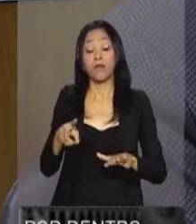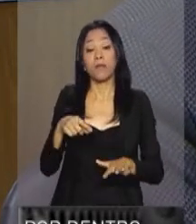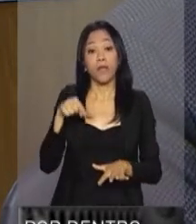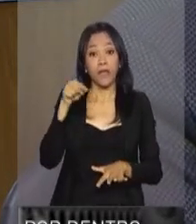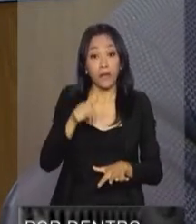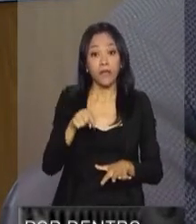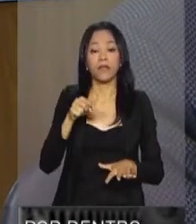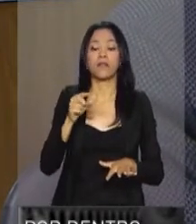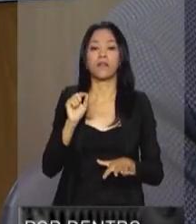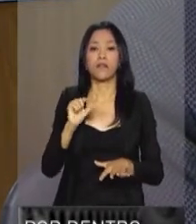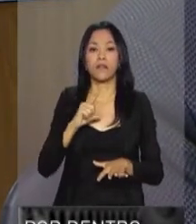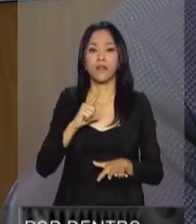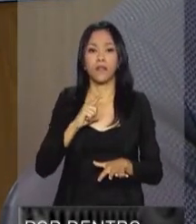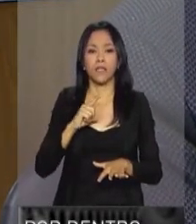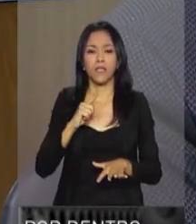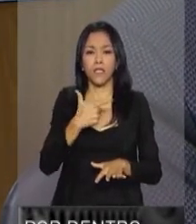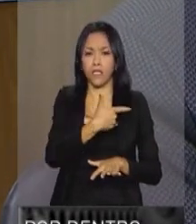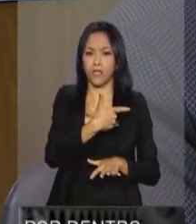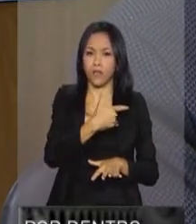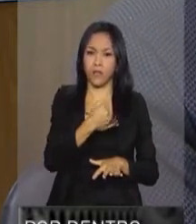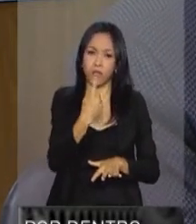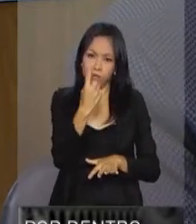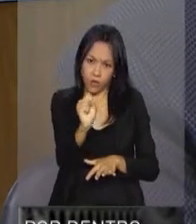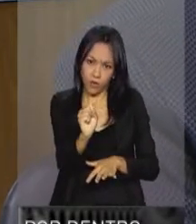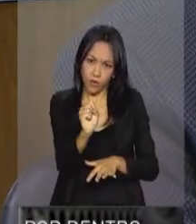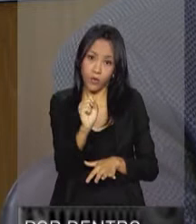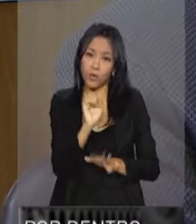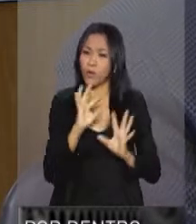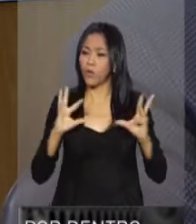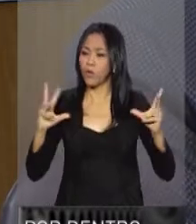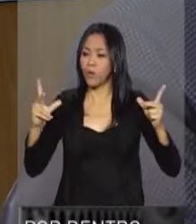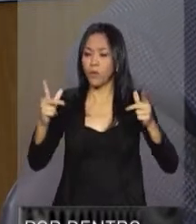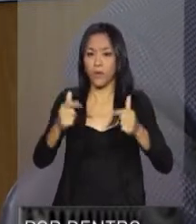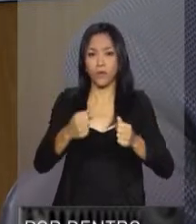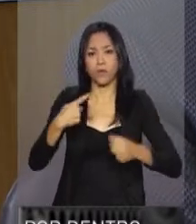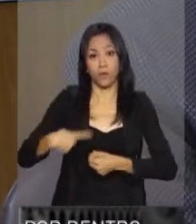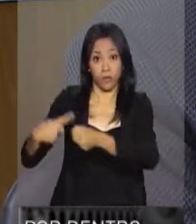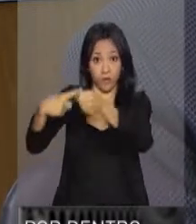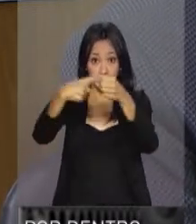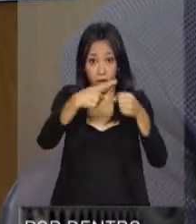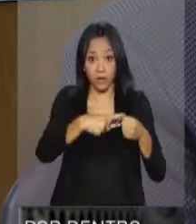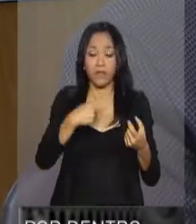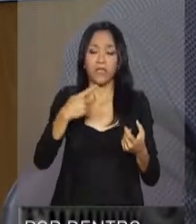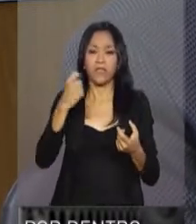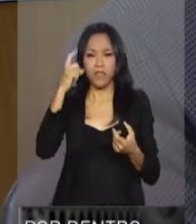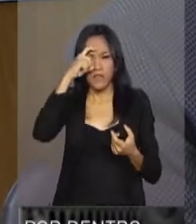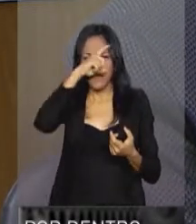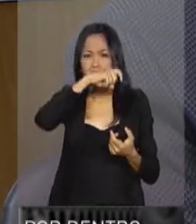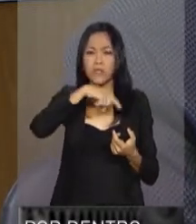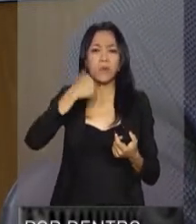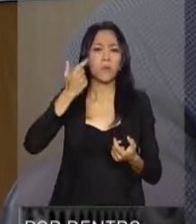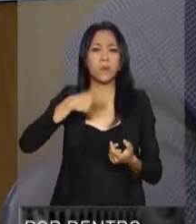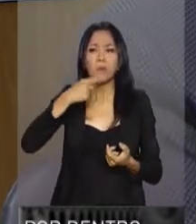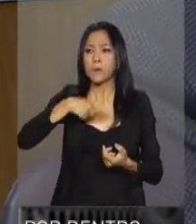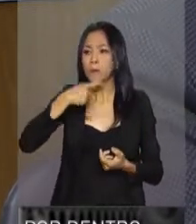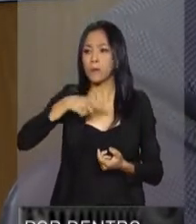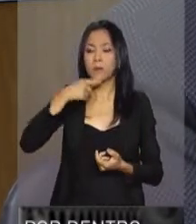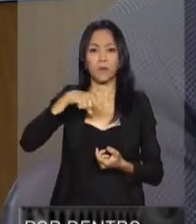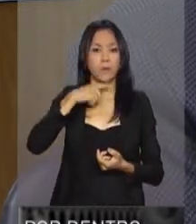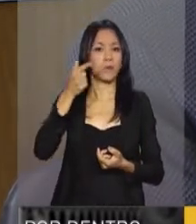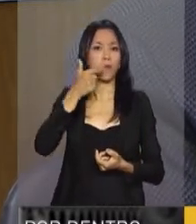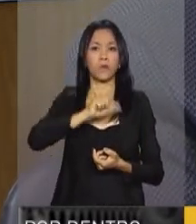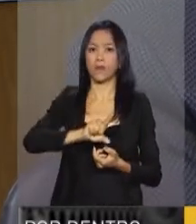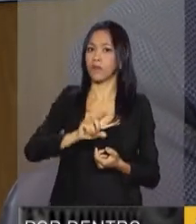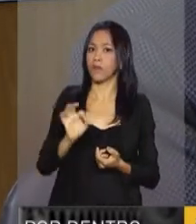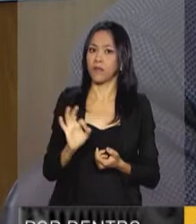celebrados e que no ano de 2018 todos os municípios que obtiveram dificuldade tiveram realmente desafios no ato das